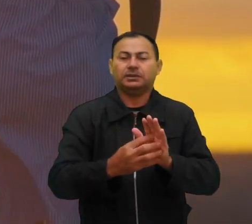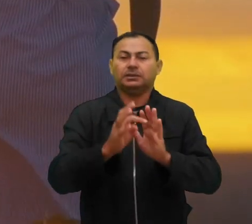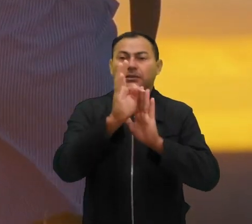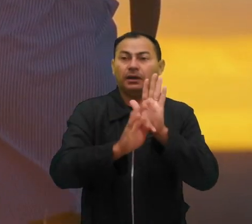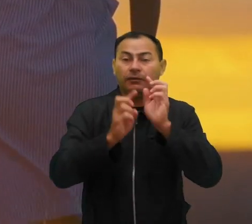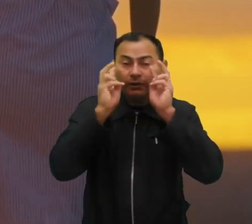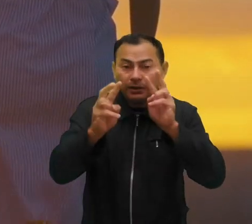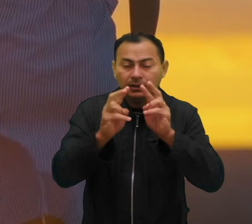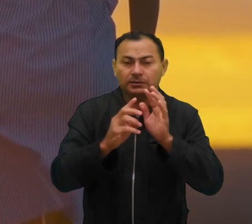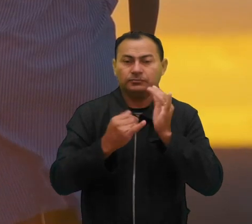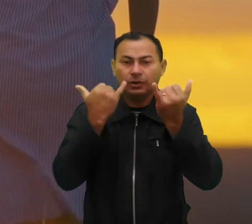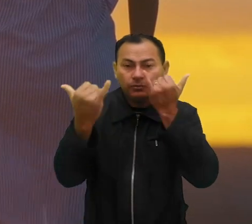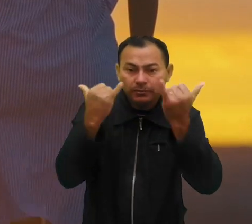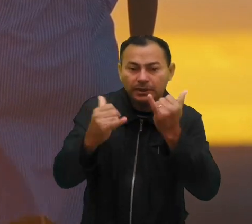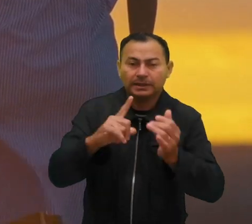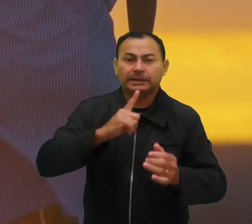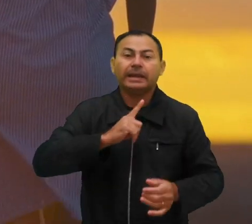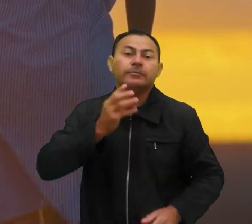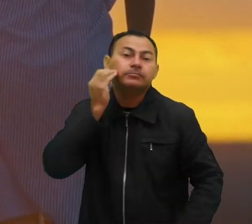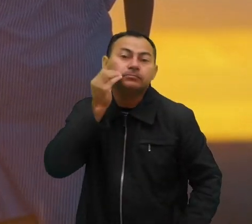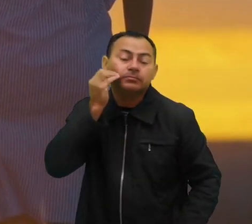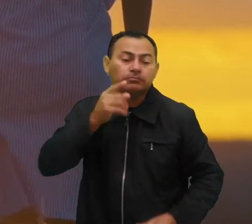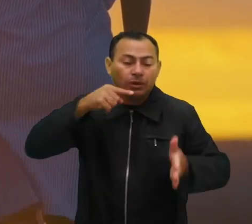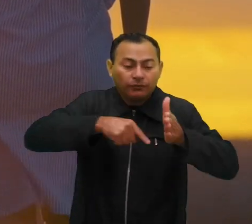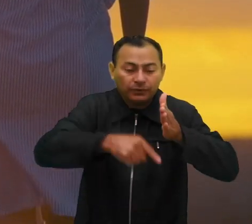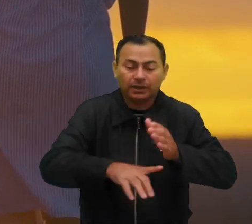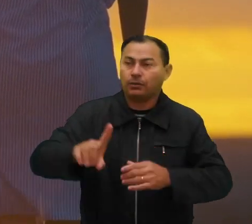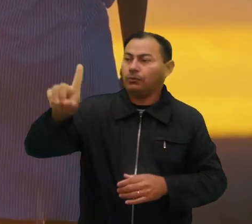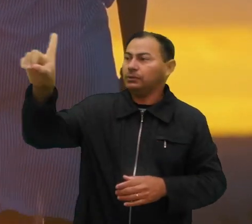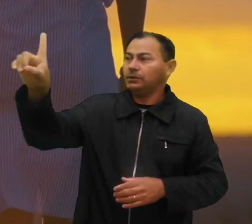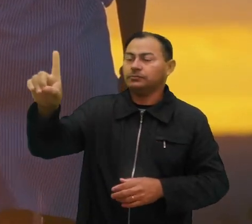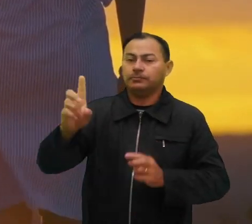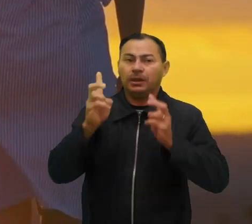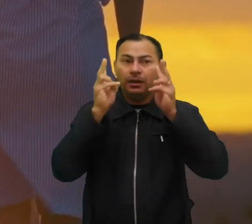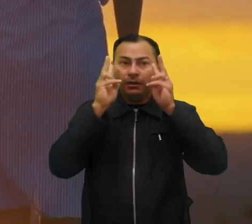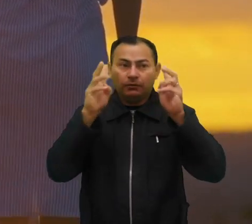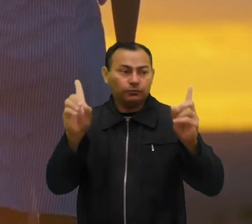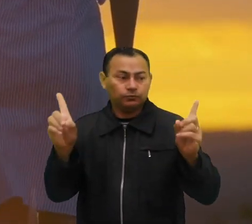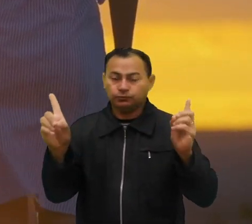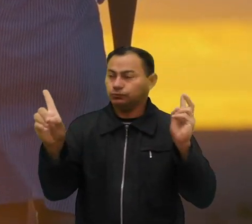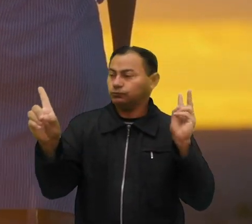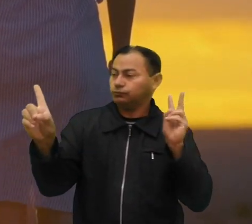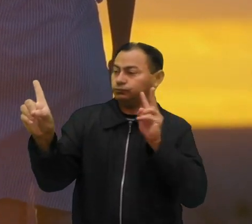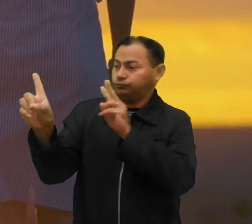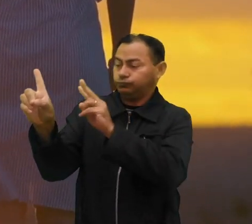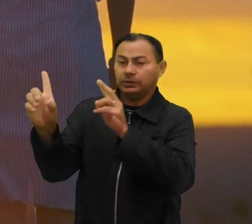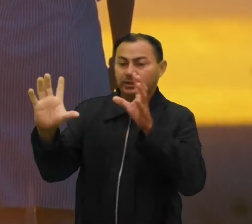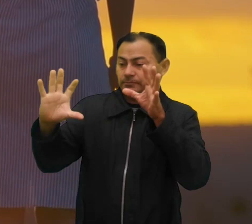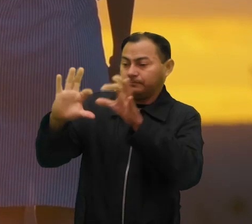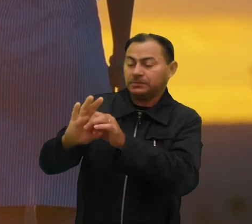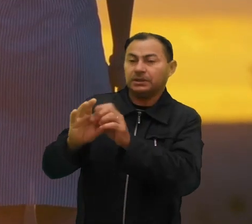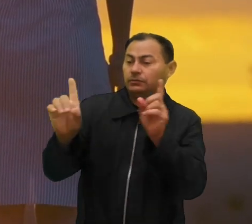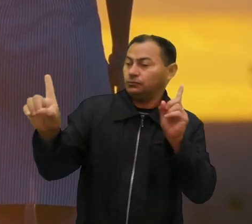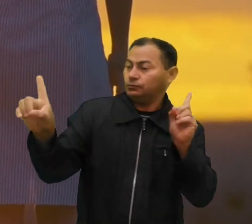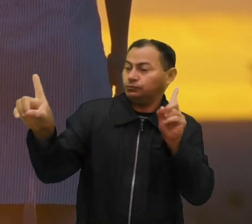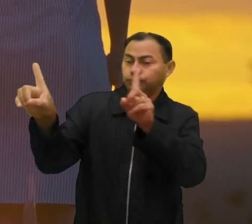episódios é que o pré-requisito para ter uma experiência profunda com Deus é voltar-se para Ele, ir até